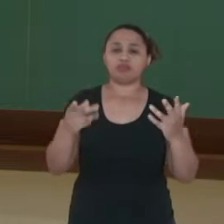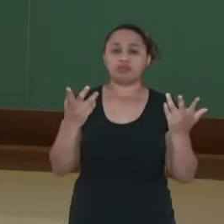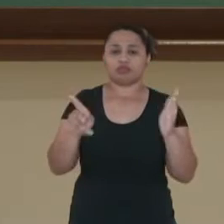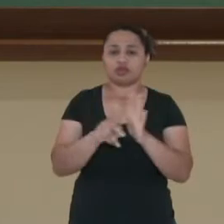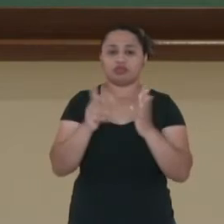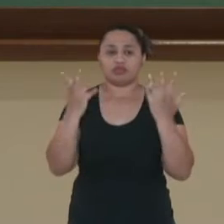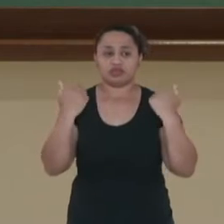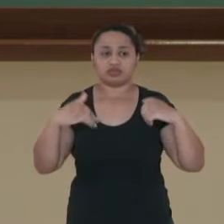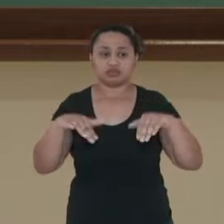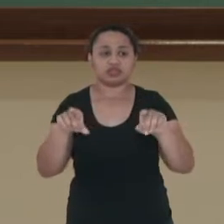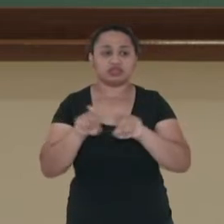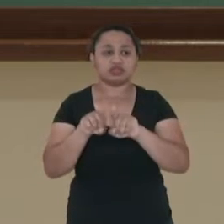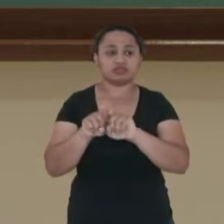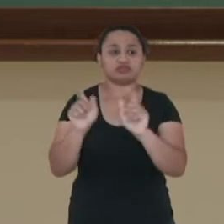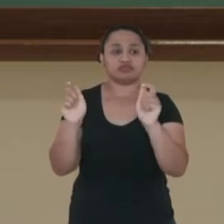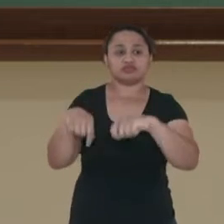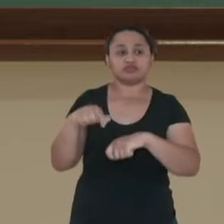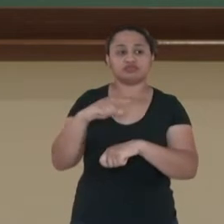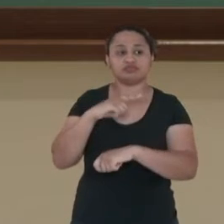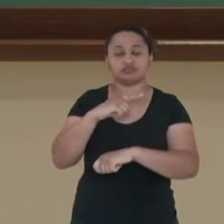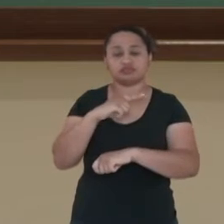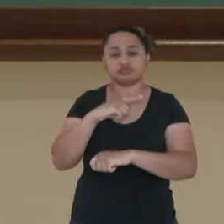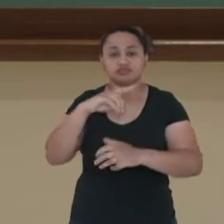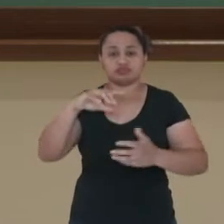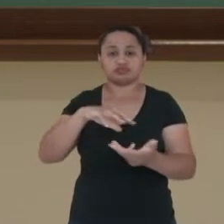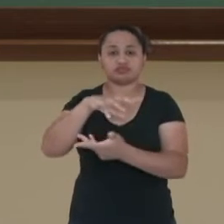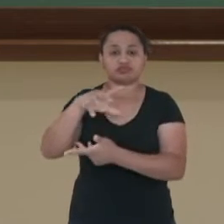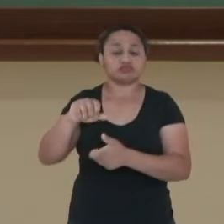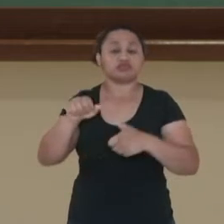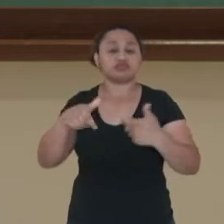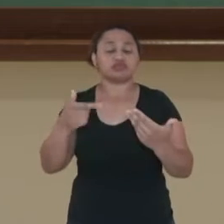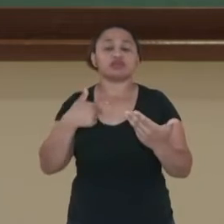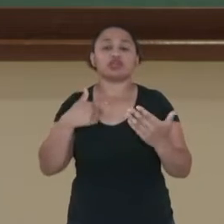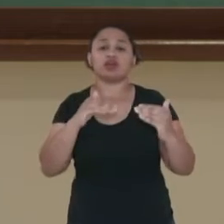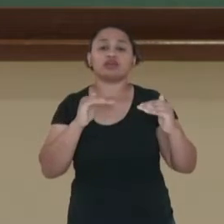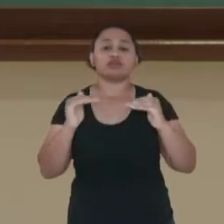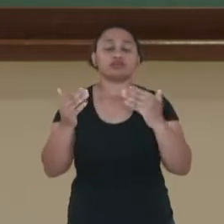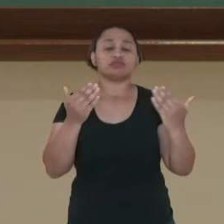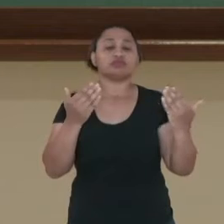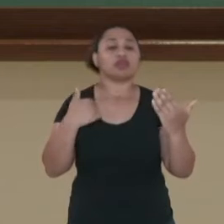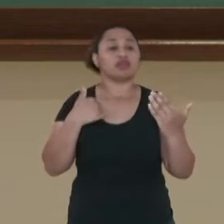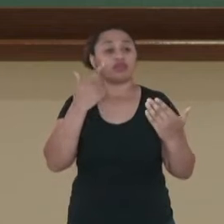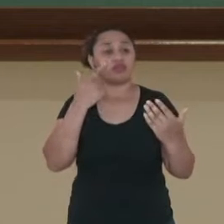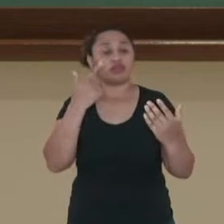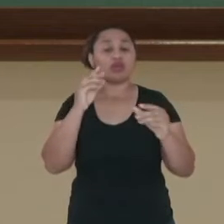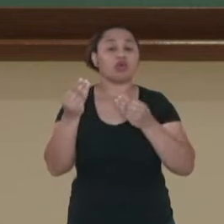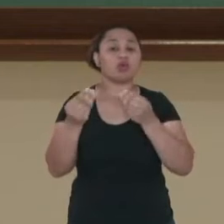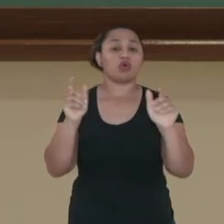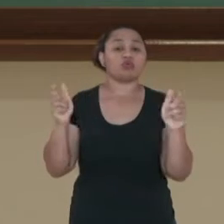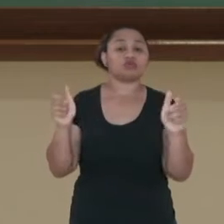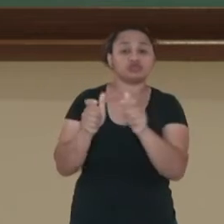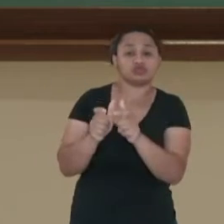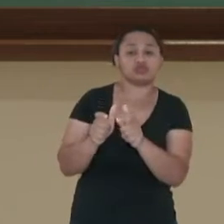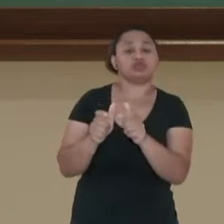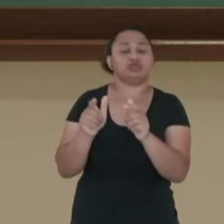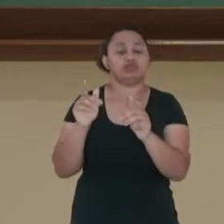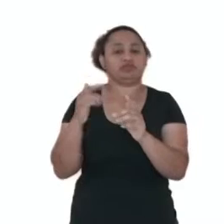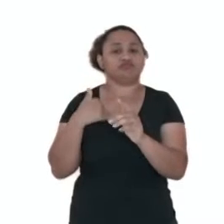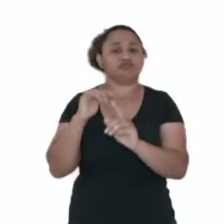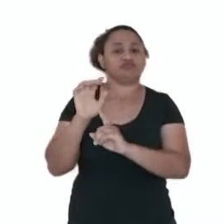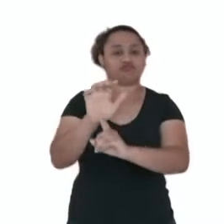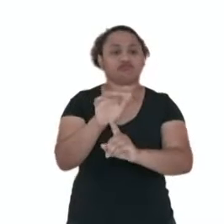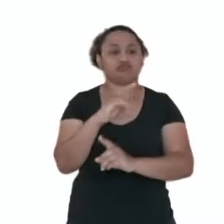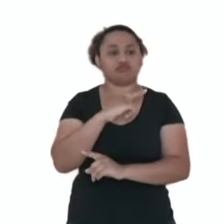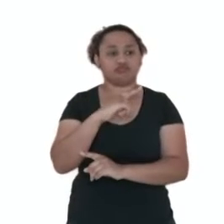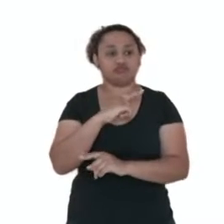serve justamente para a gente ter como parâmetro algo para se pensar em como reduzir esse impacto, como minimizar e tudo mais. Qual